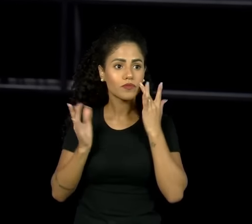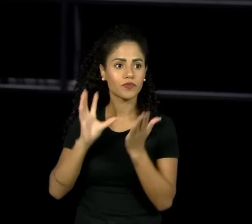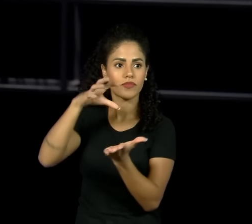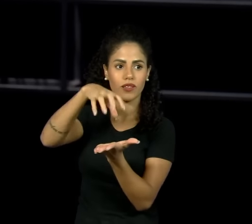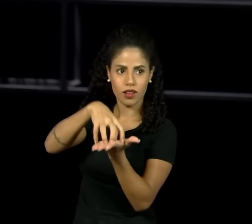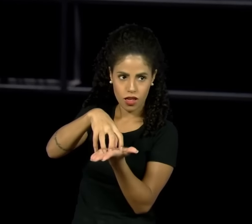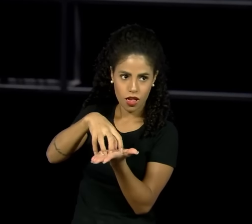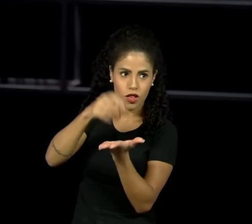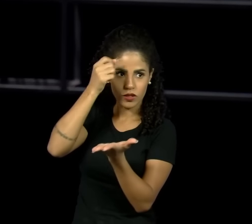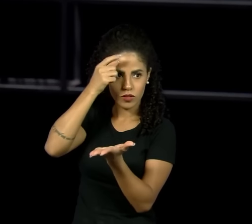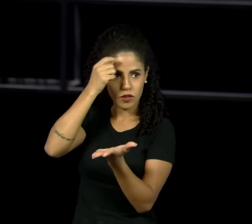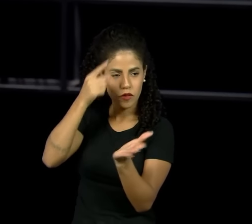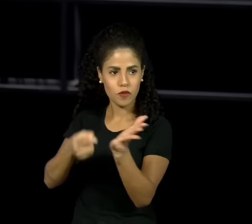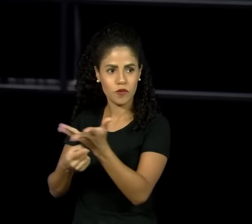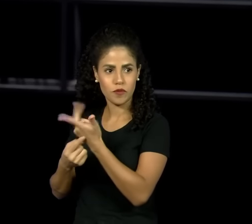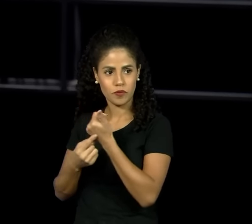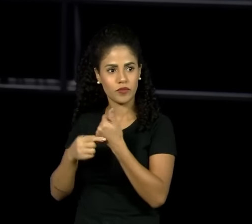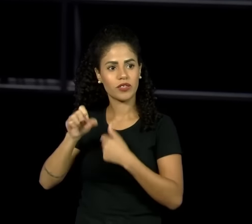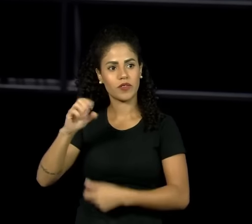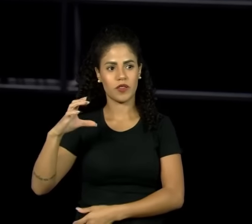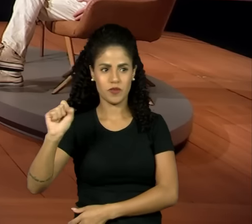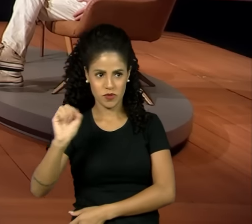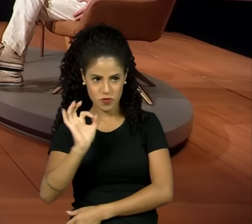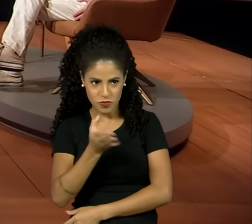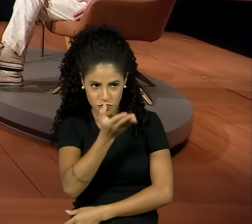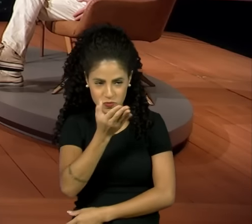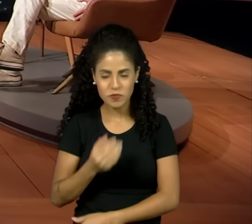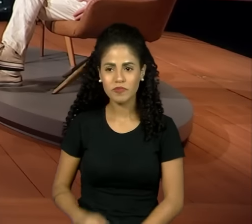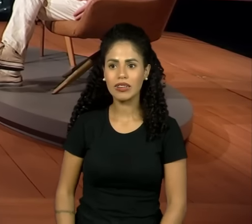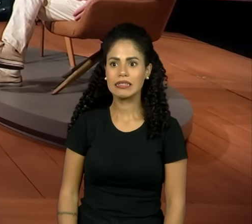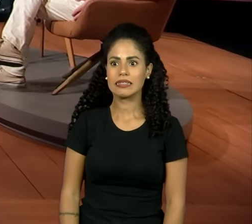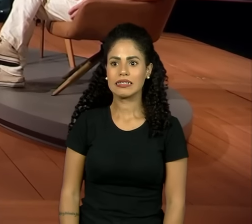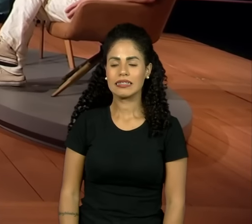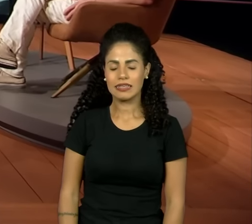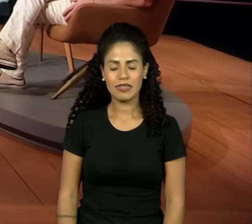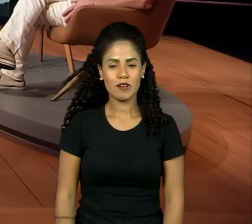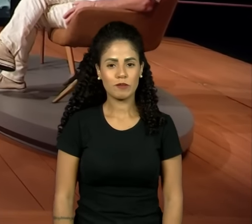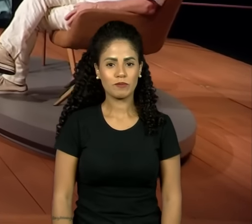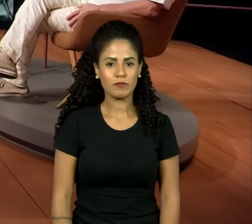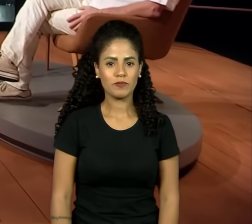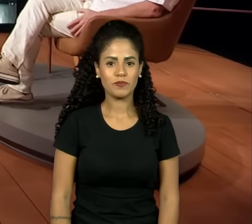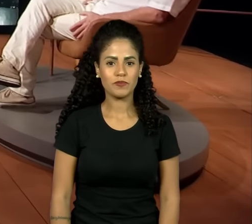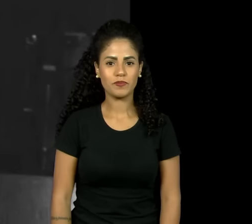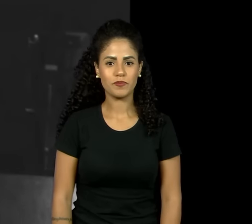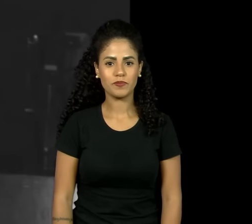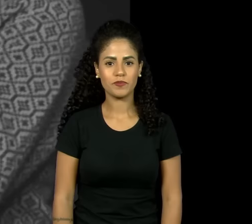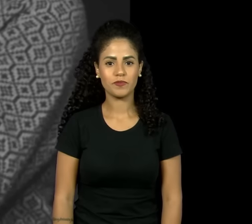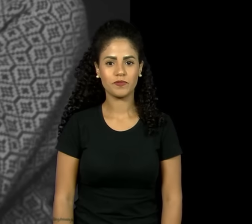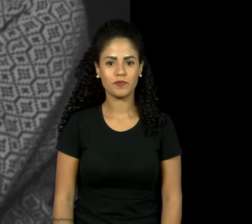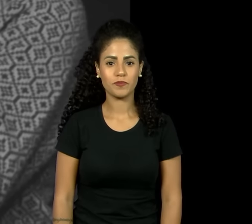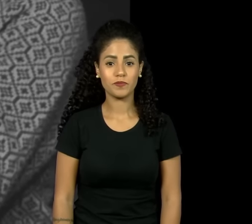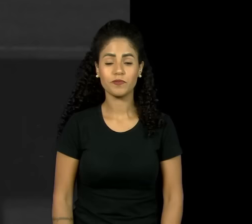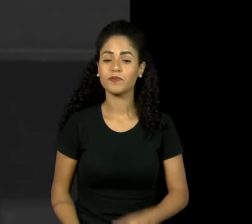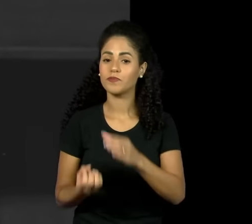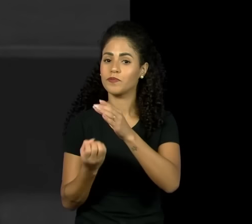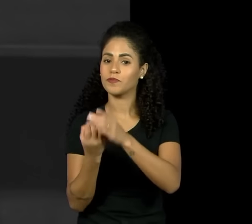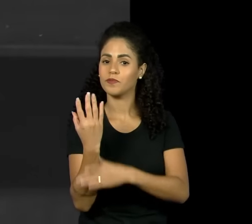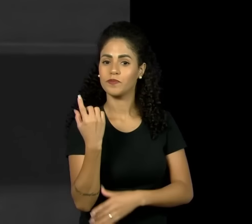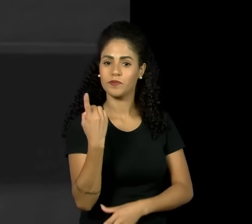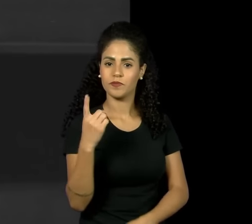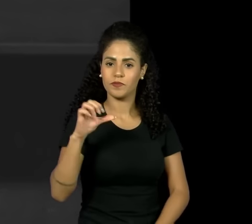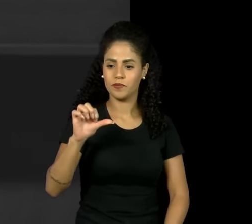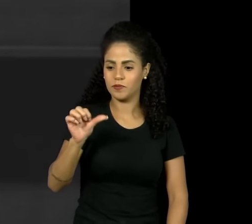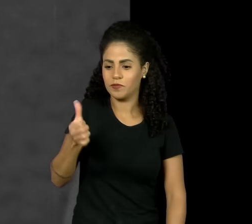artes então a gente preparou um quadro para você olha só ai meu Deus criada em